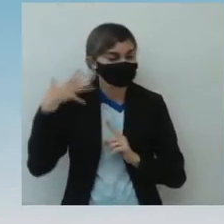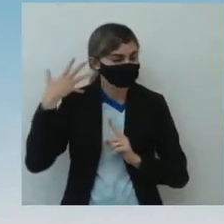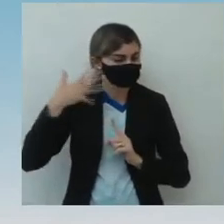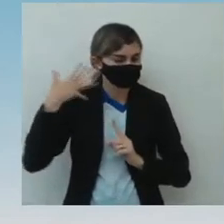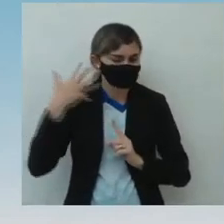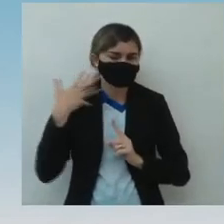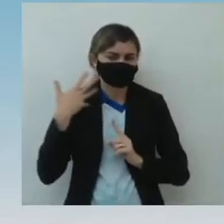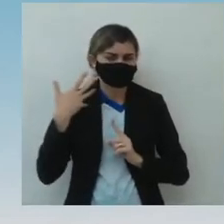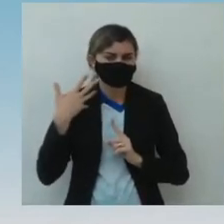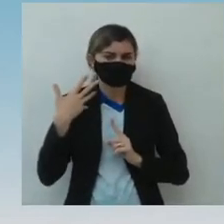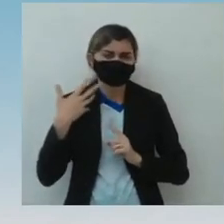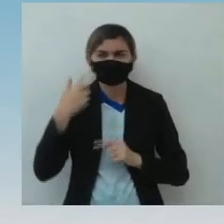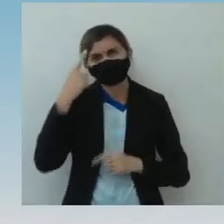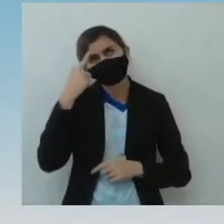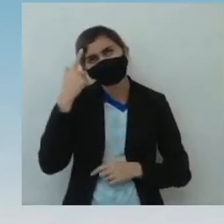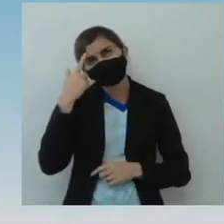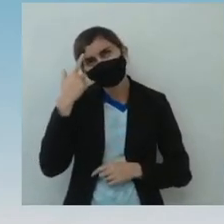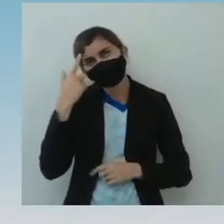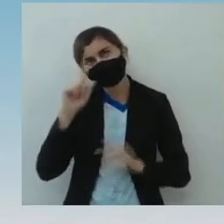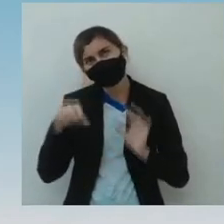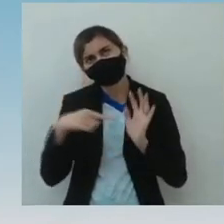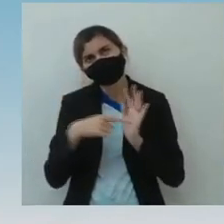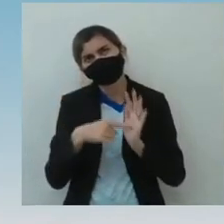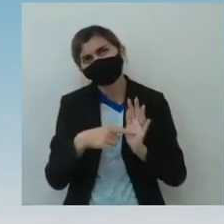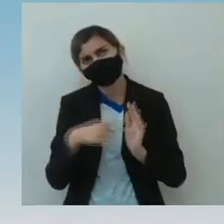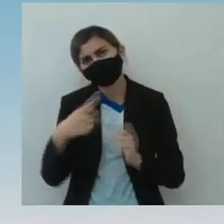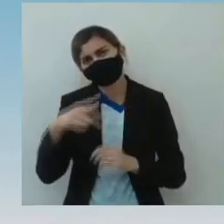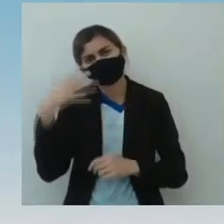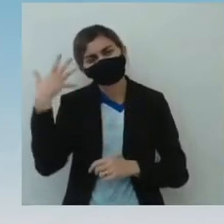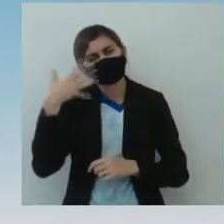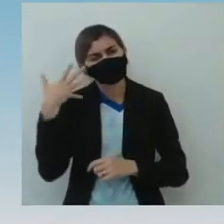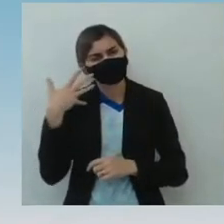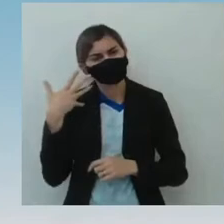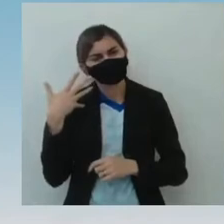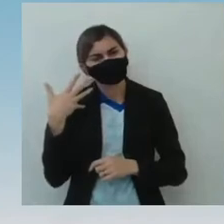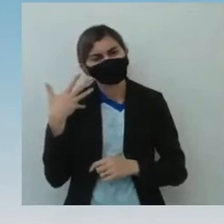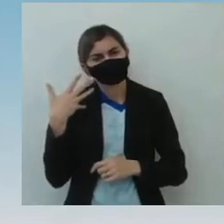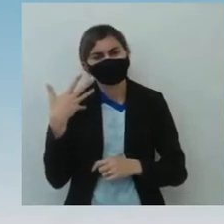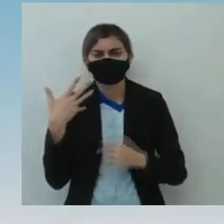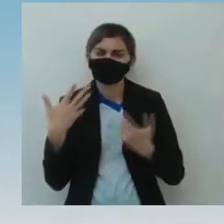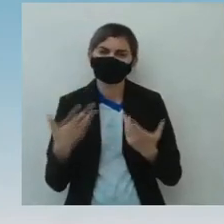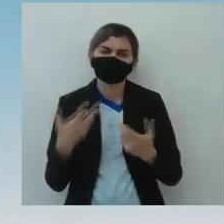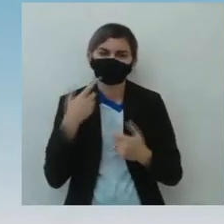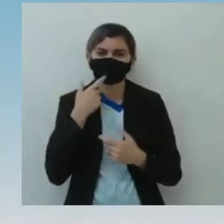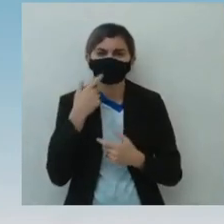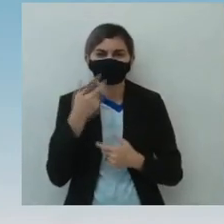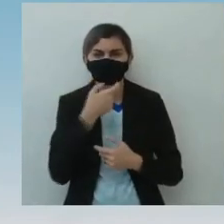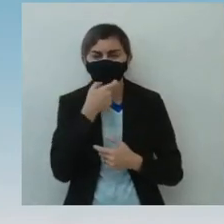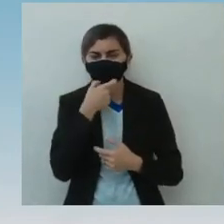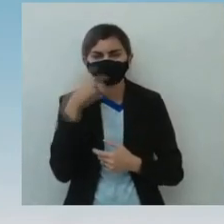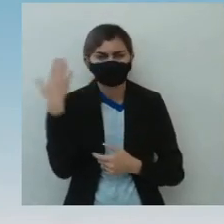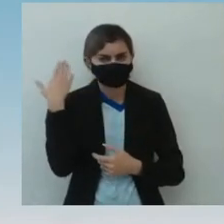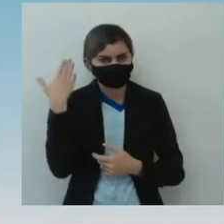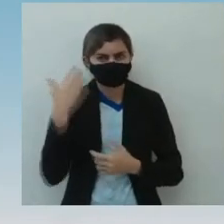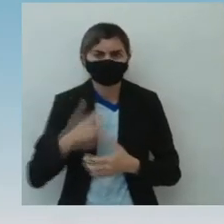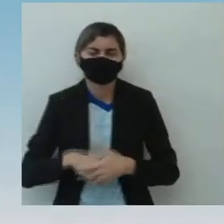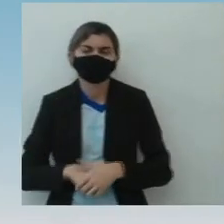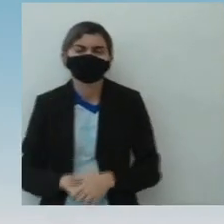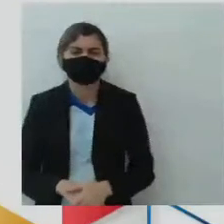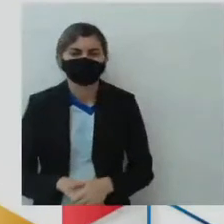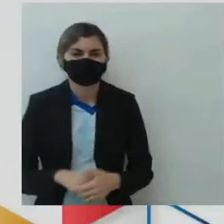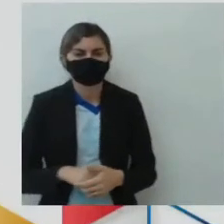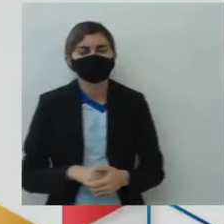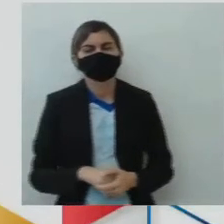discurso ao pensar no objetivo do seu discurso a What do you want what I